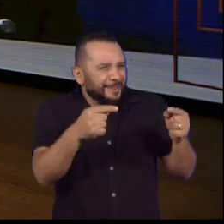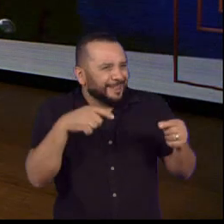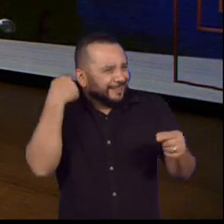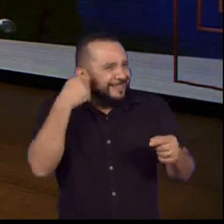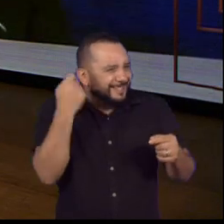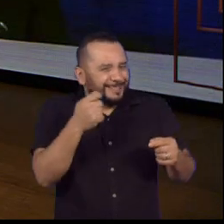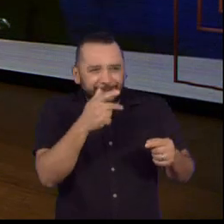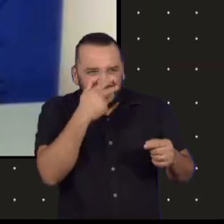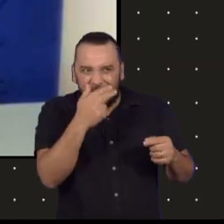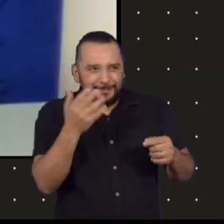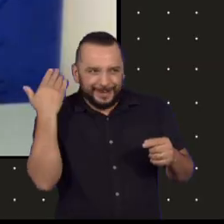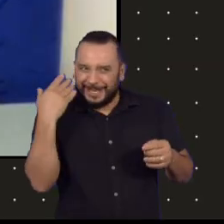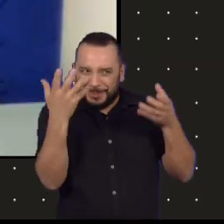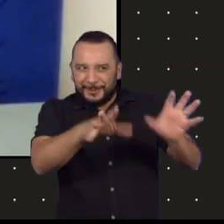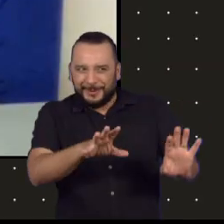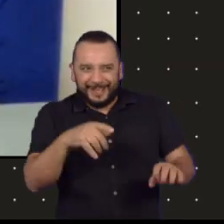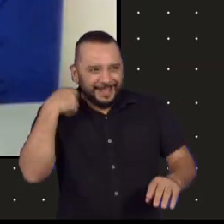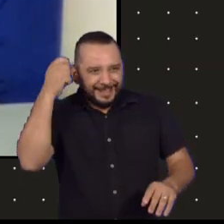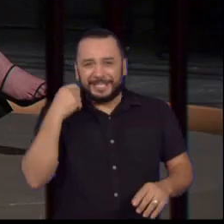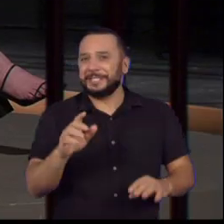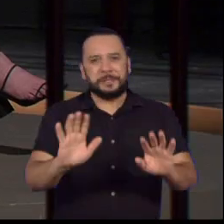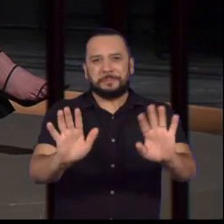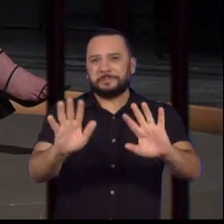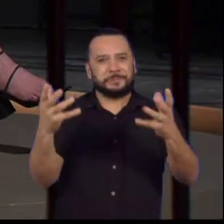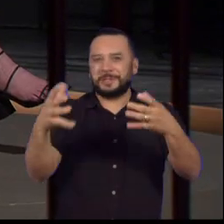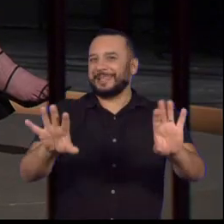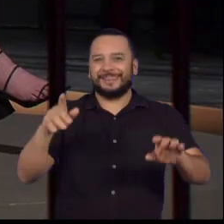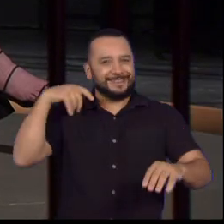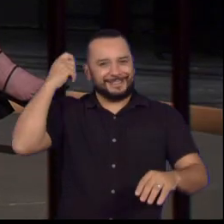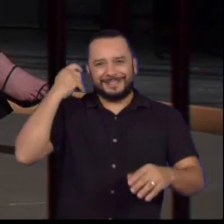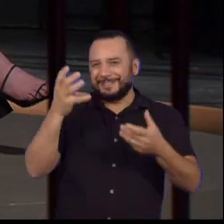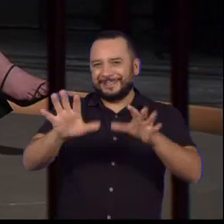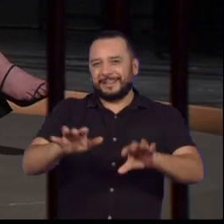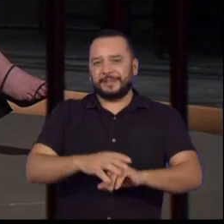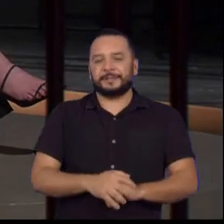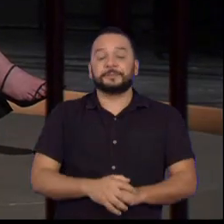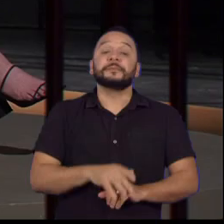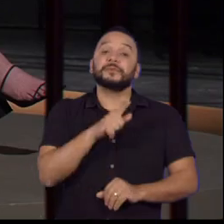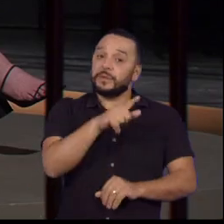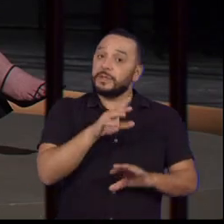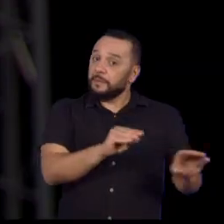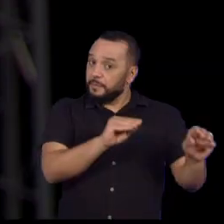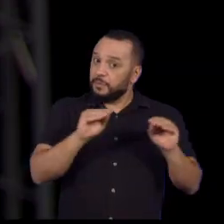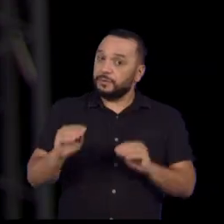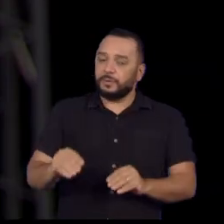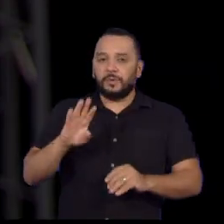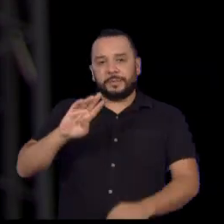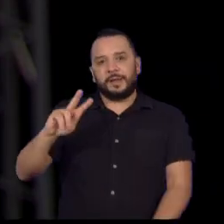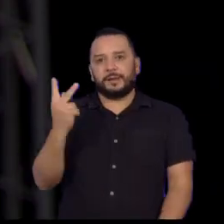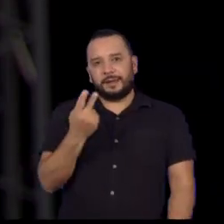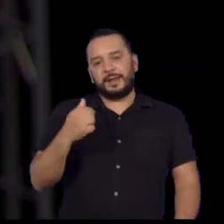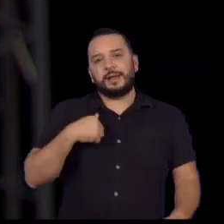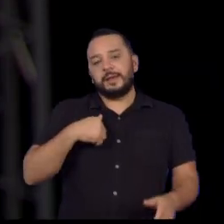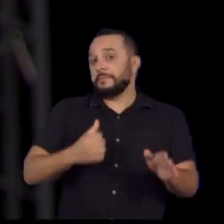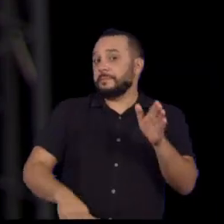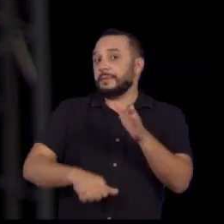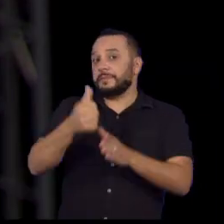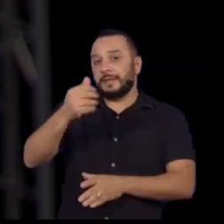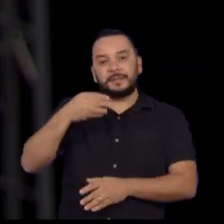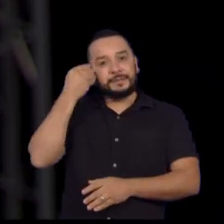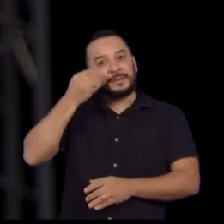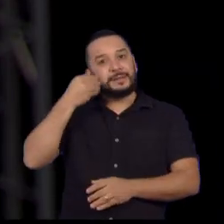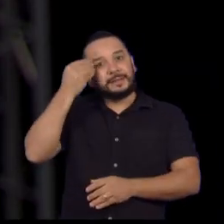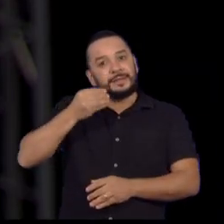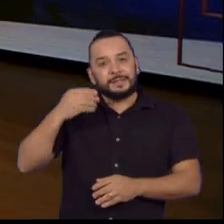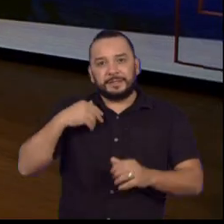Não, nada indicava. Agora, já morando em Belo Horizonte, você teve a sua primeira experiência diante de uma